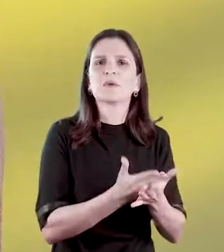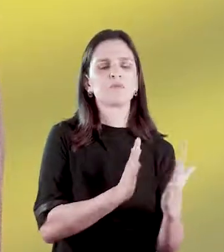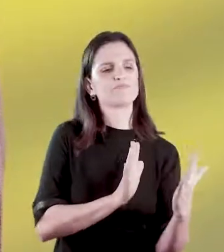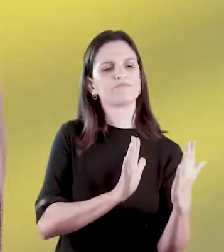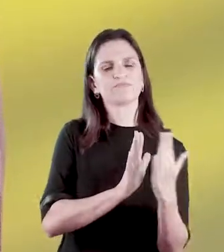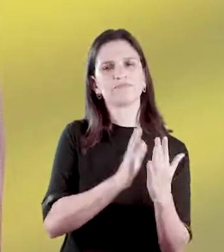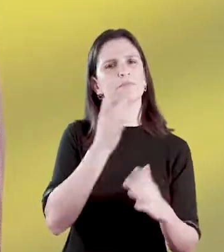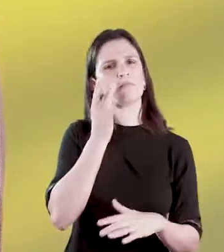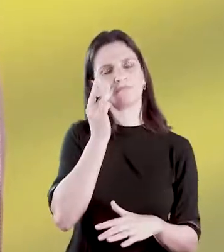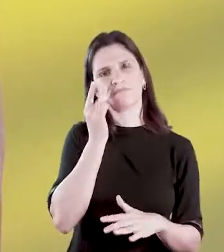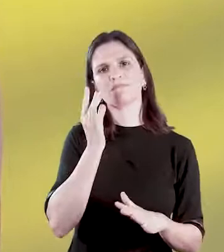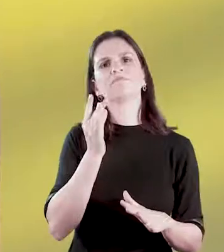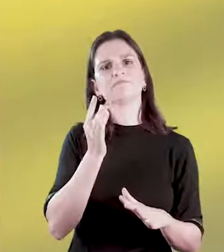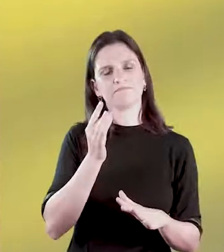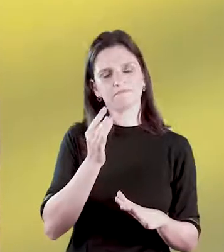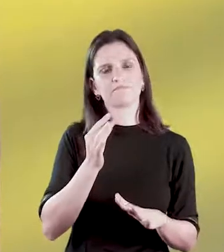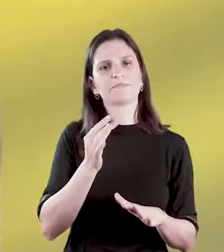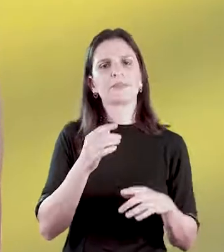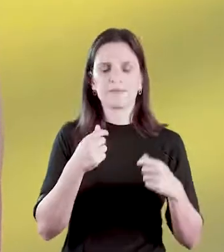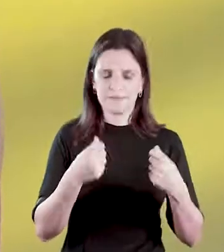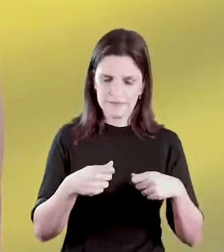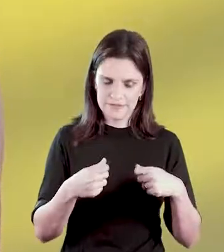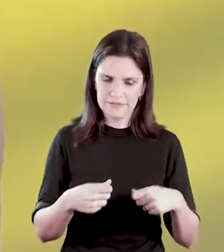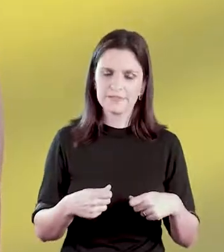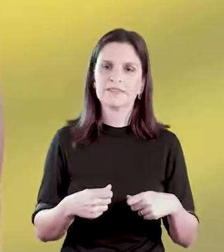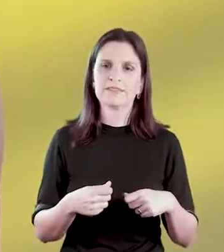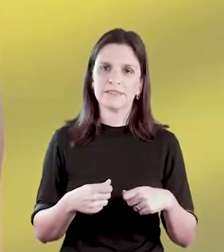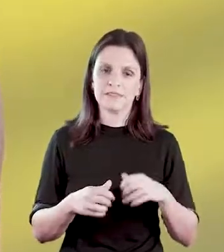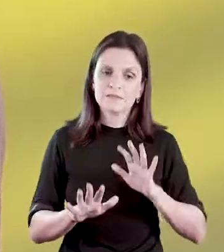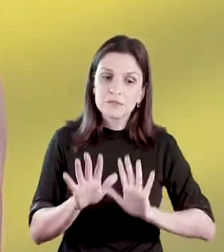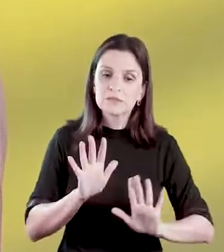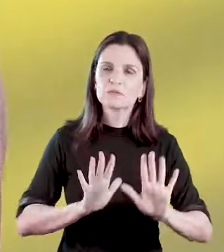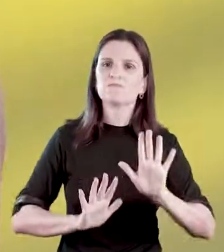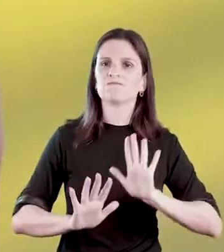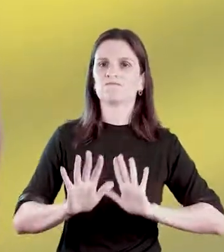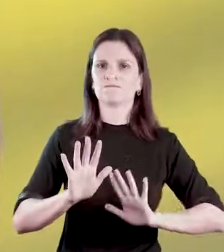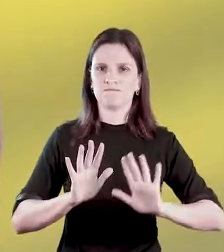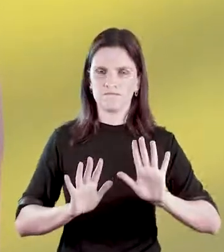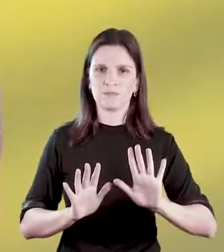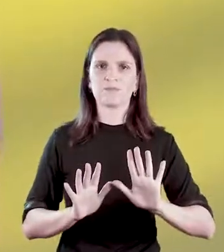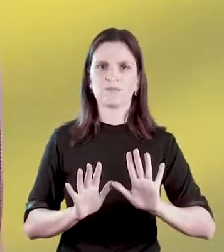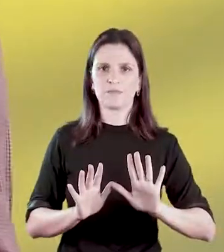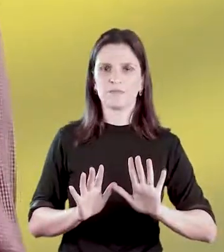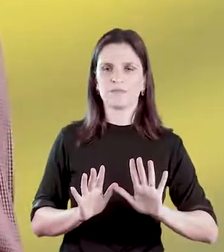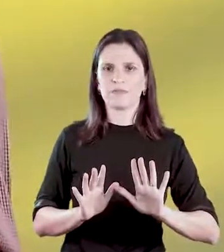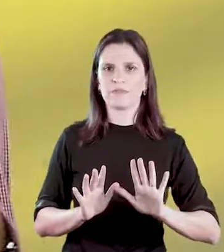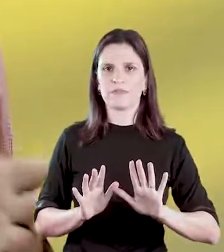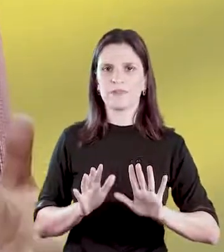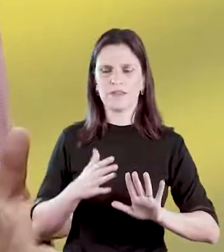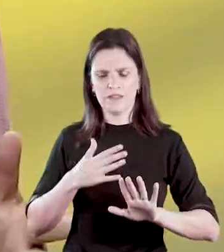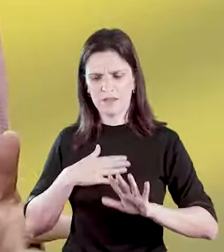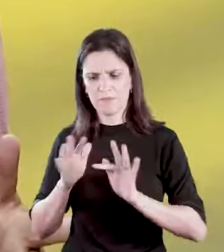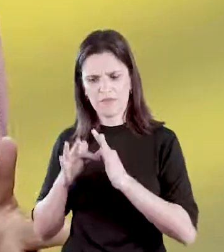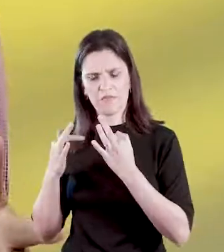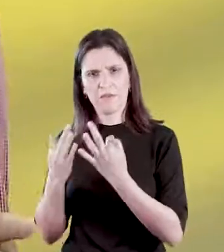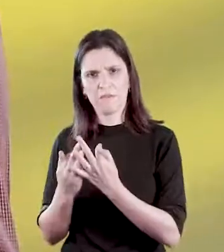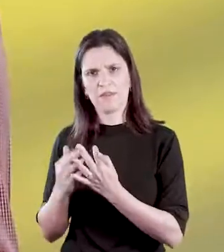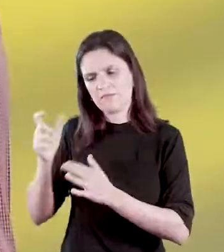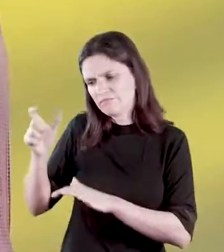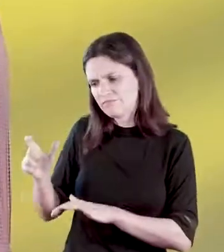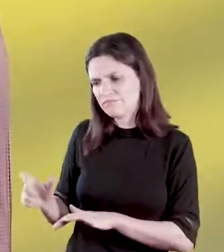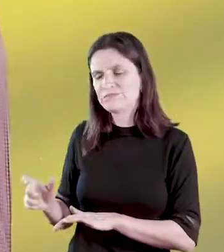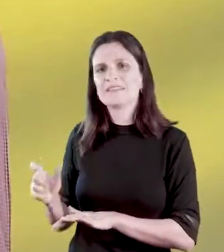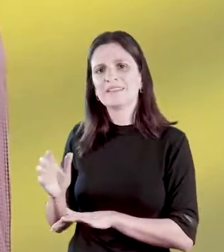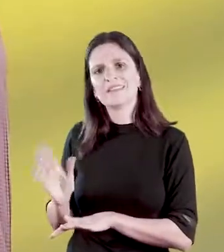às aulas eu acho que uma volta prematura eu prefiro que um parente o filho como eu já perdi parede essa pandemia